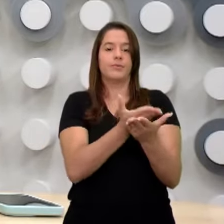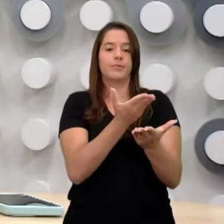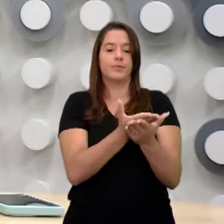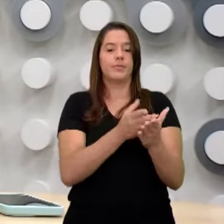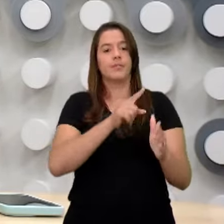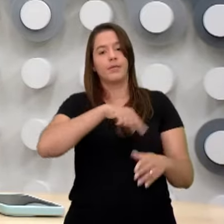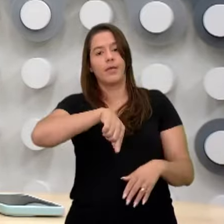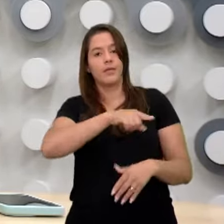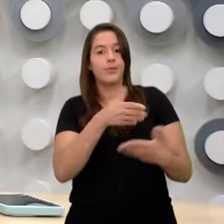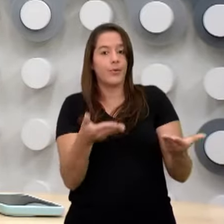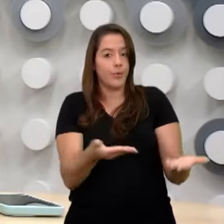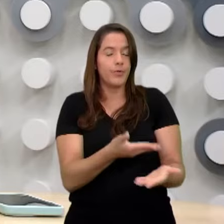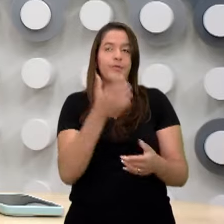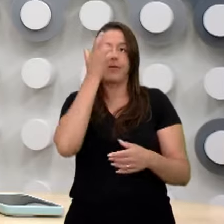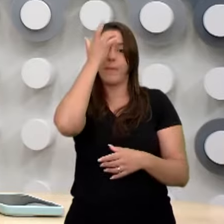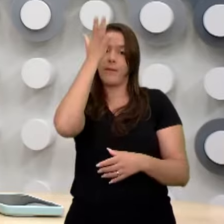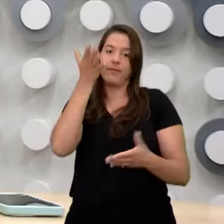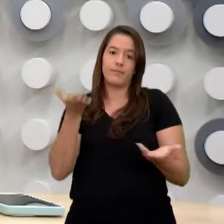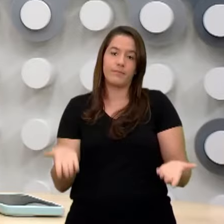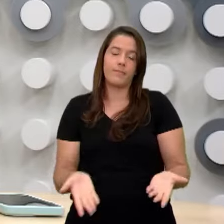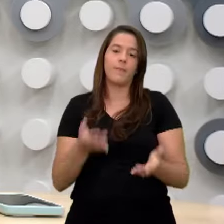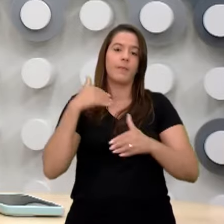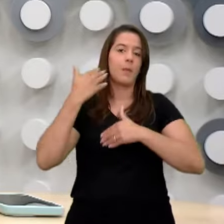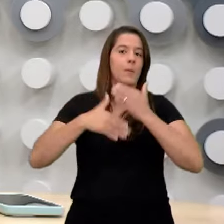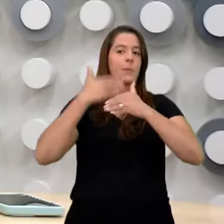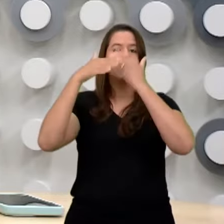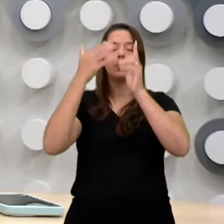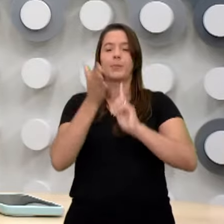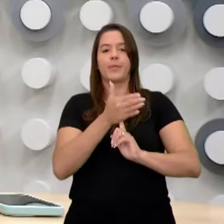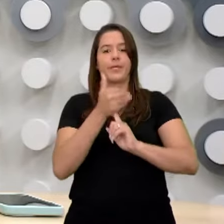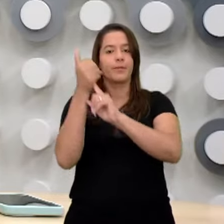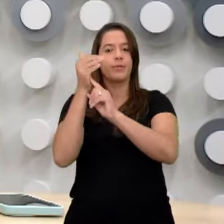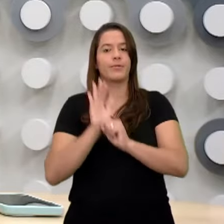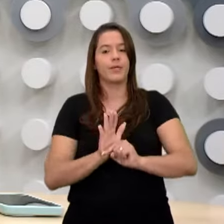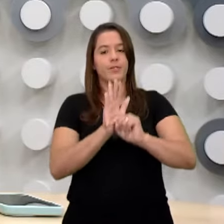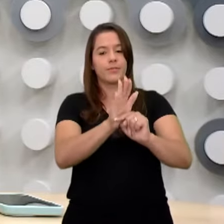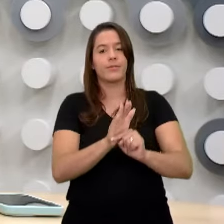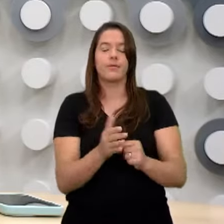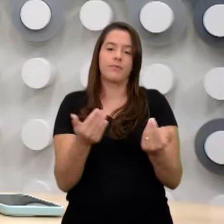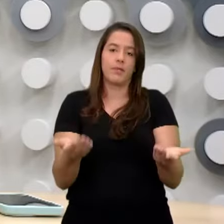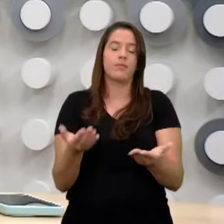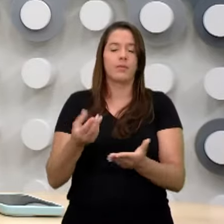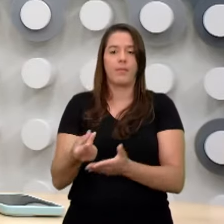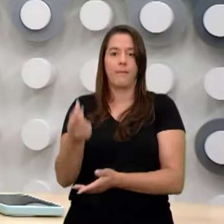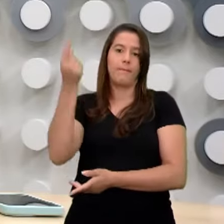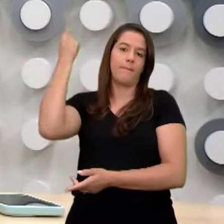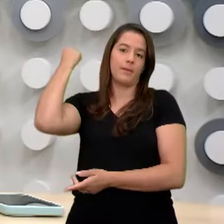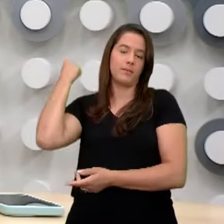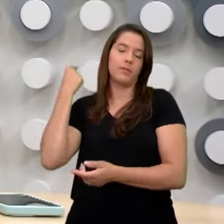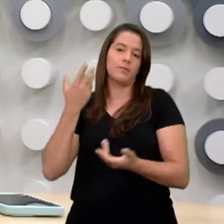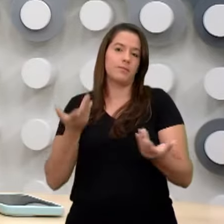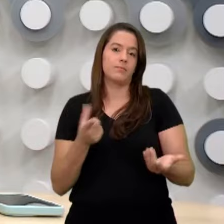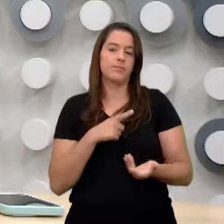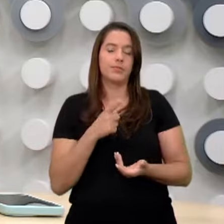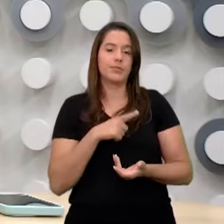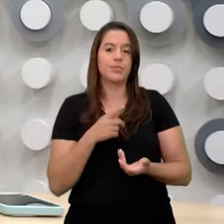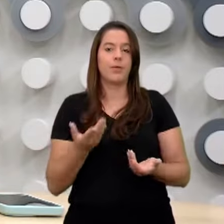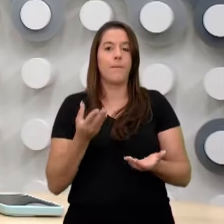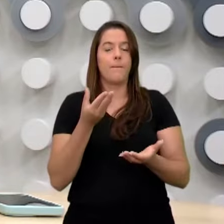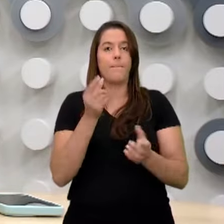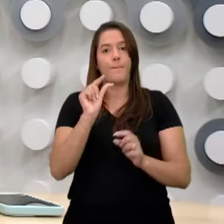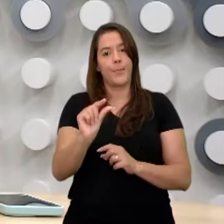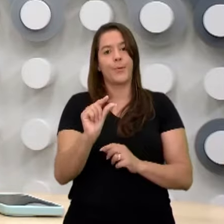com a tecnologia, né, muito mais avançadas do que na época de Alfred Wegener, né, se descobriu aí, por exemplo, né,